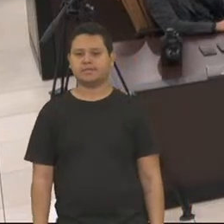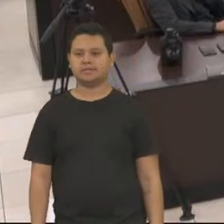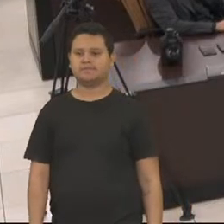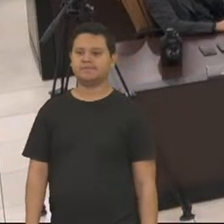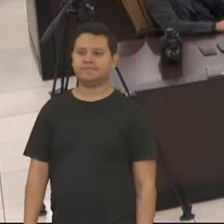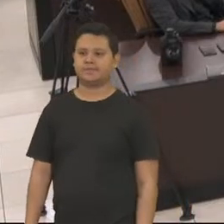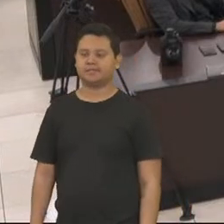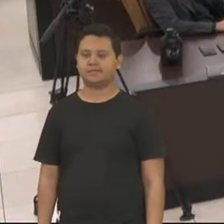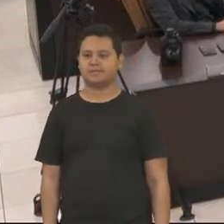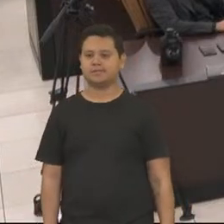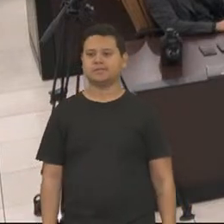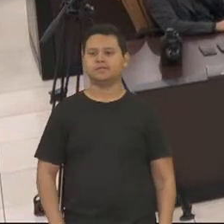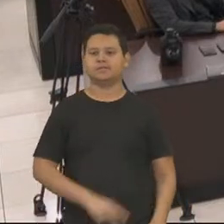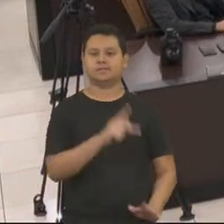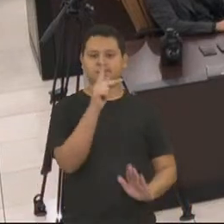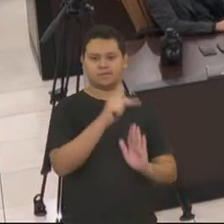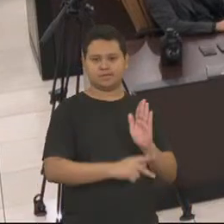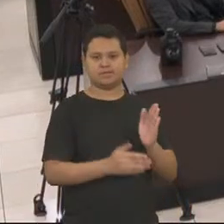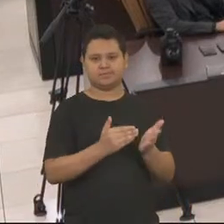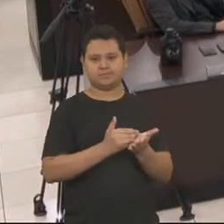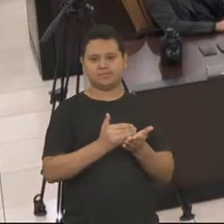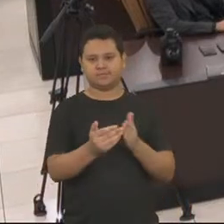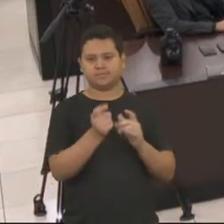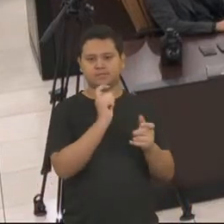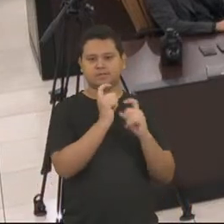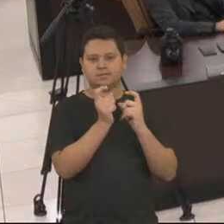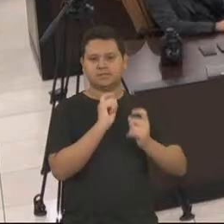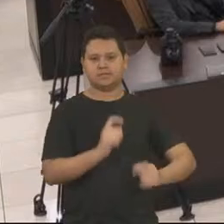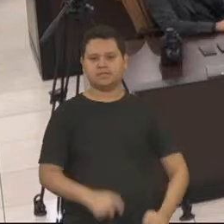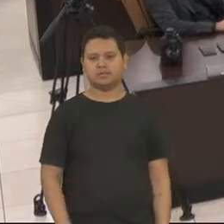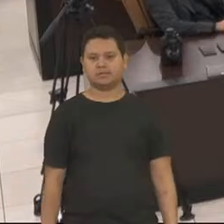O projeto continua em discussão.